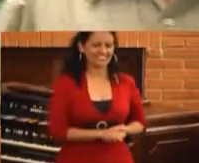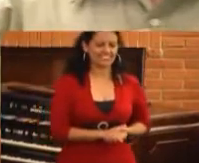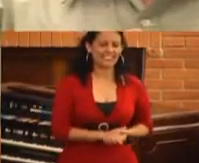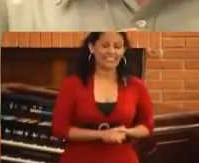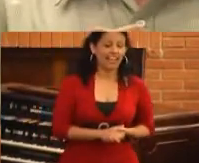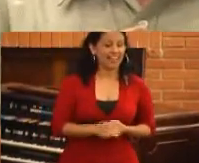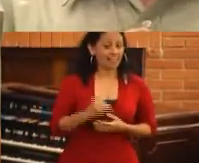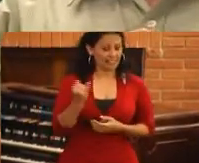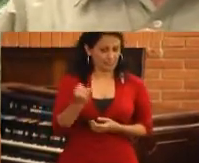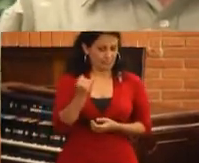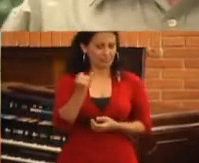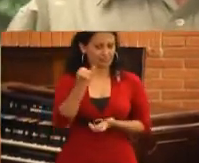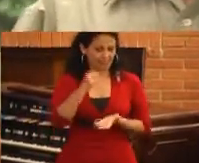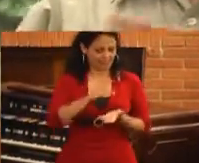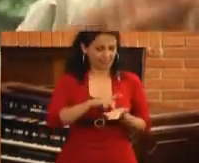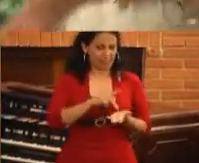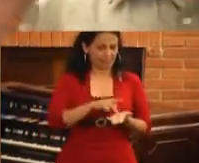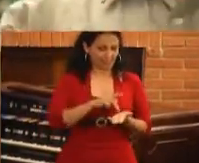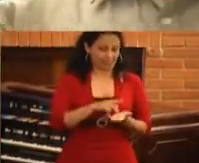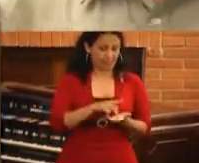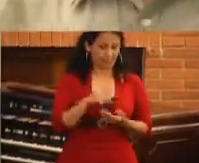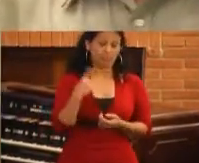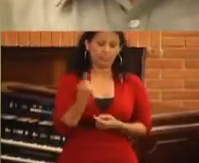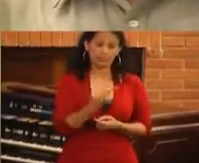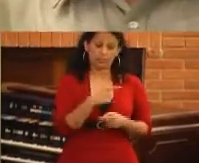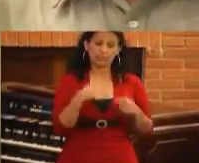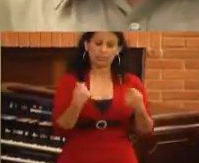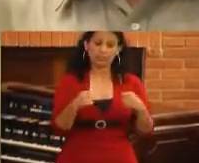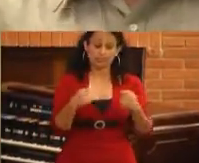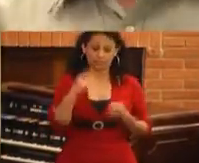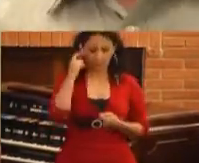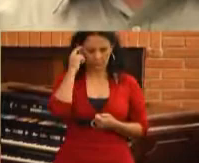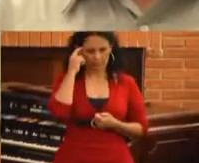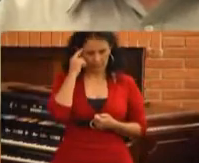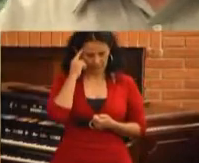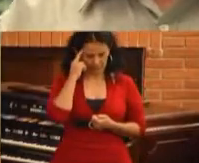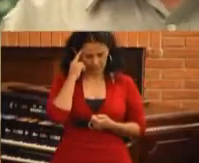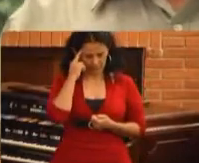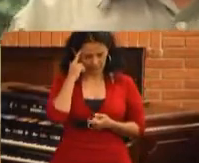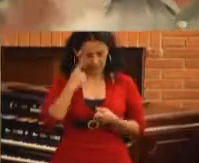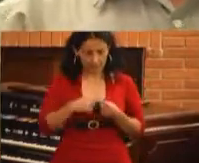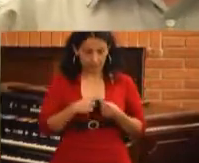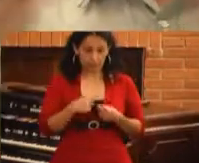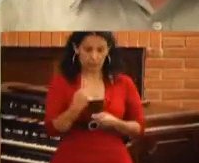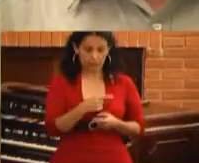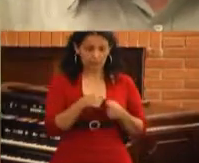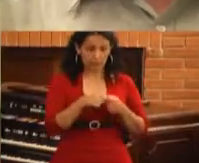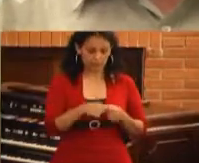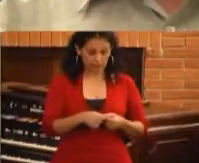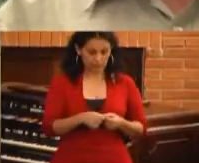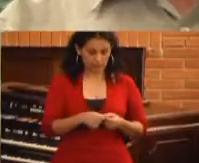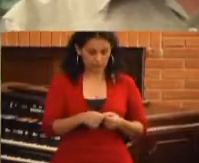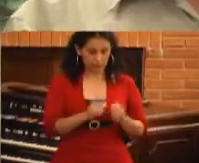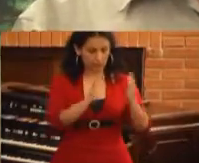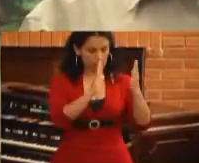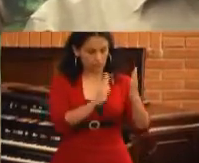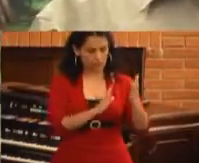Queridos, nós estamos diante de uma vida, não de uma religião.